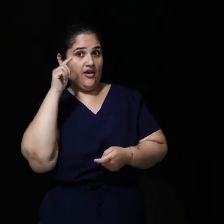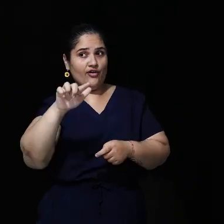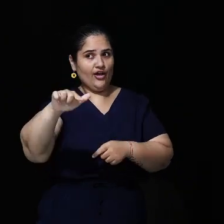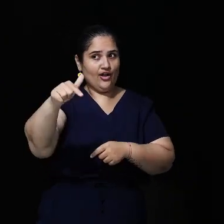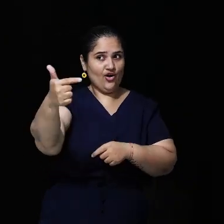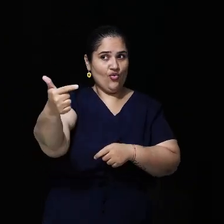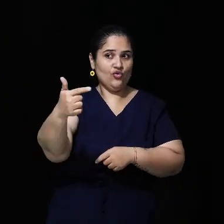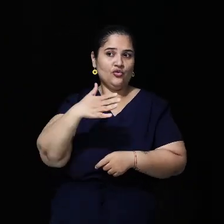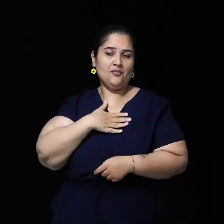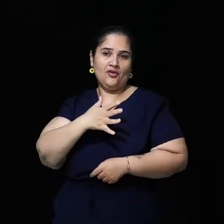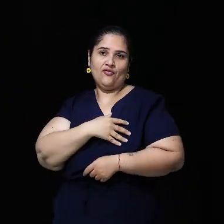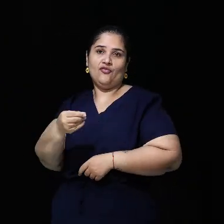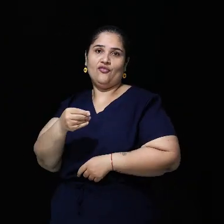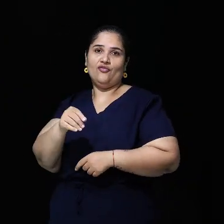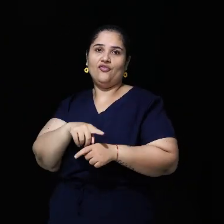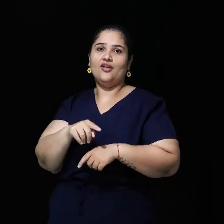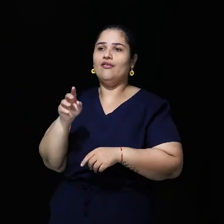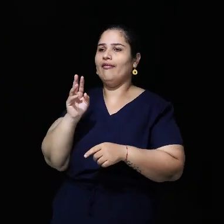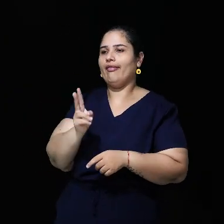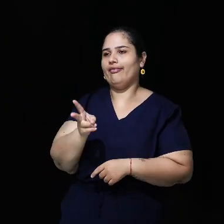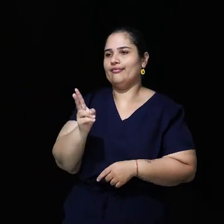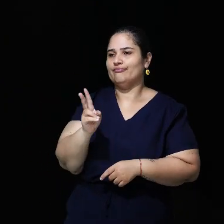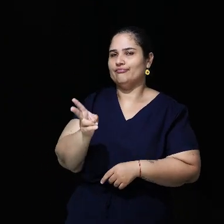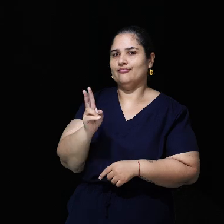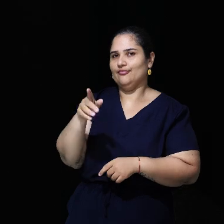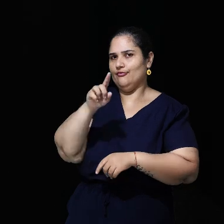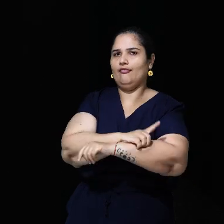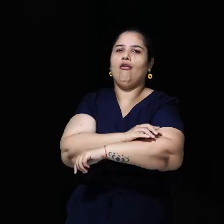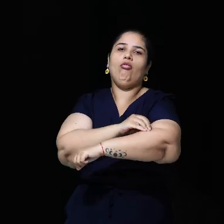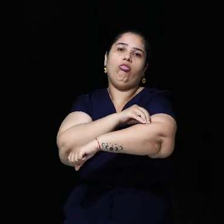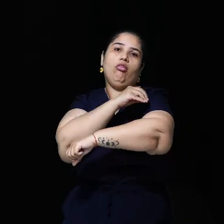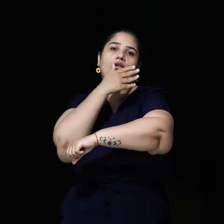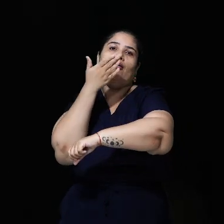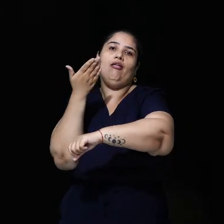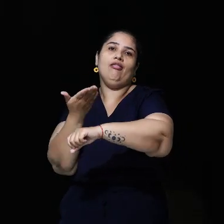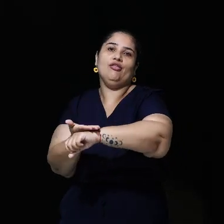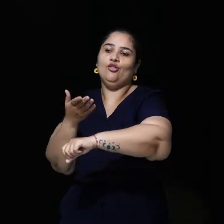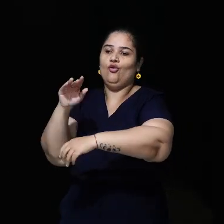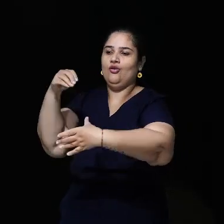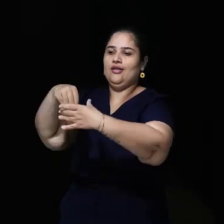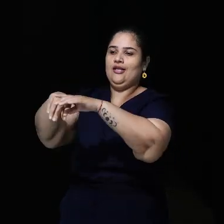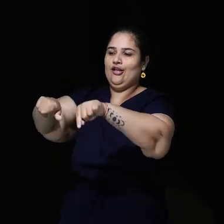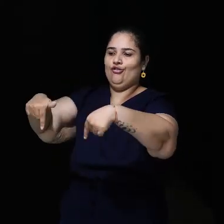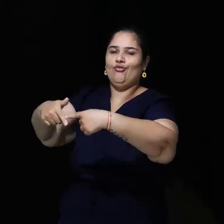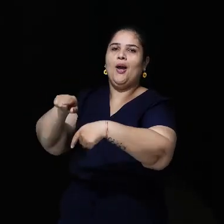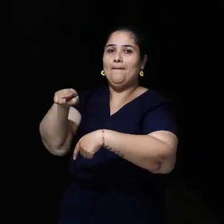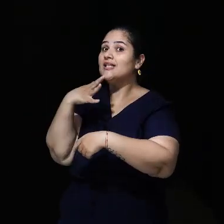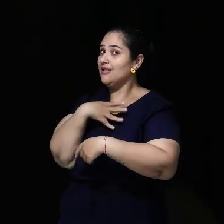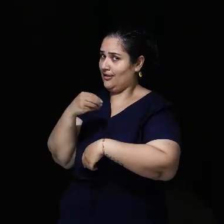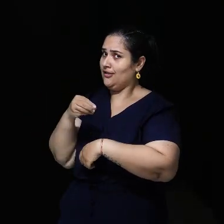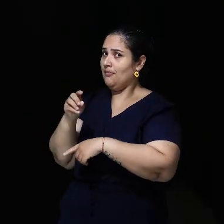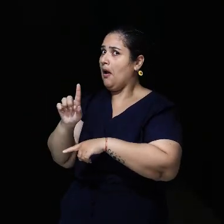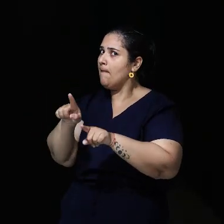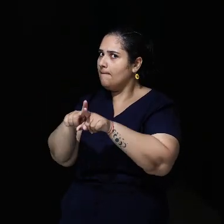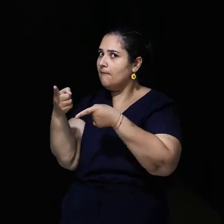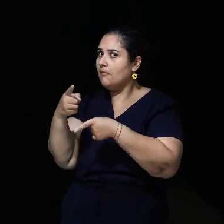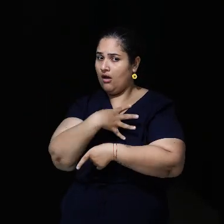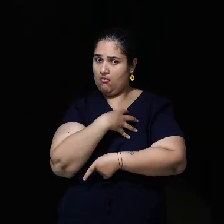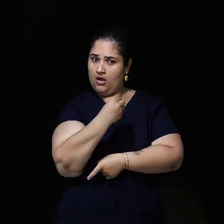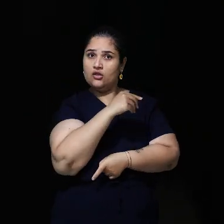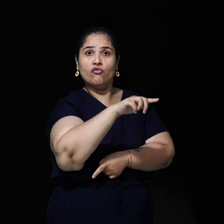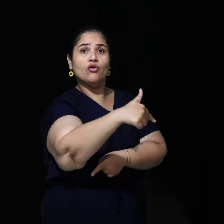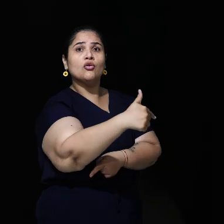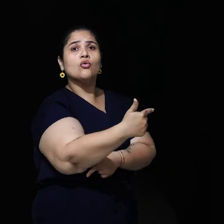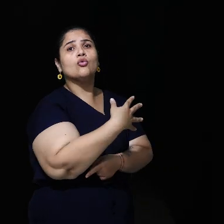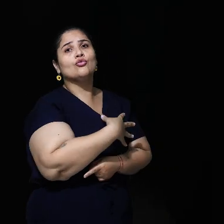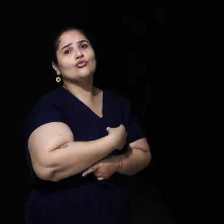horas num quarto, mas é estudando, graças a Deus. Estudando. E eu disse, meu Deus, o Adriano sai de casa, não tem amizade, não tem nada. E você